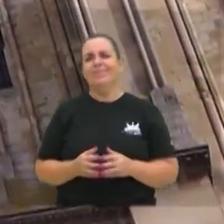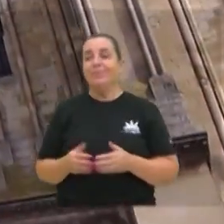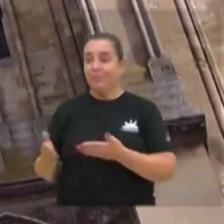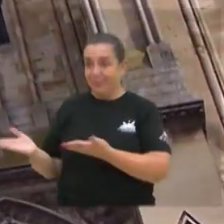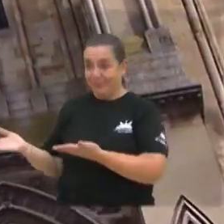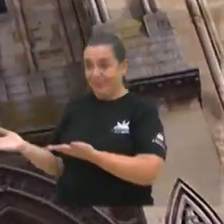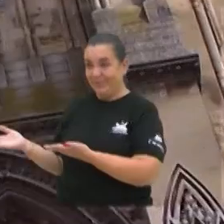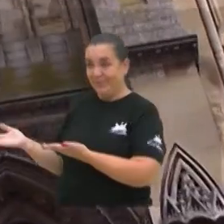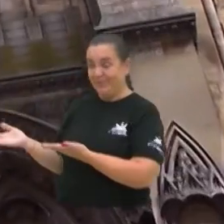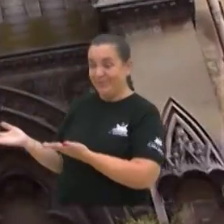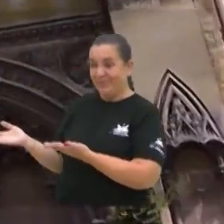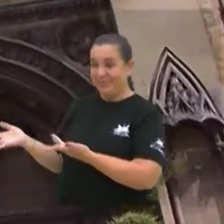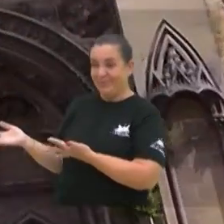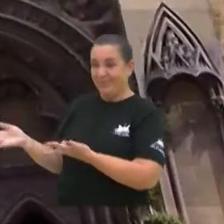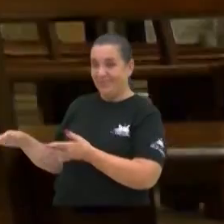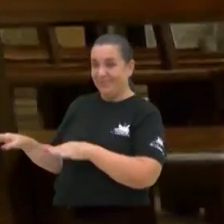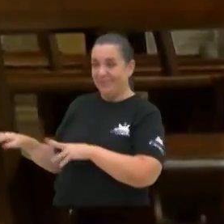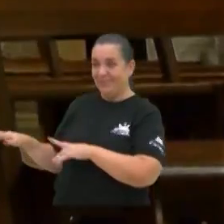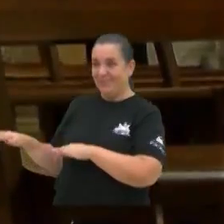419-9-9-9-8-9-8753-3300.